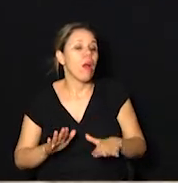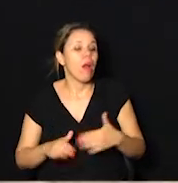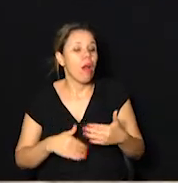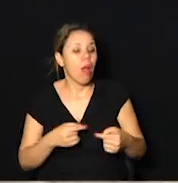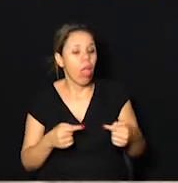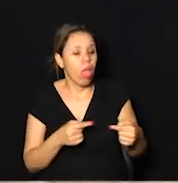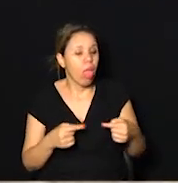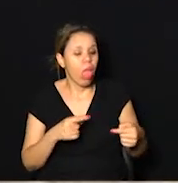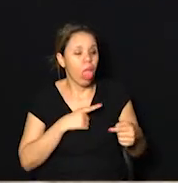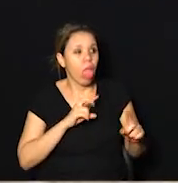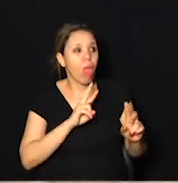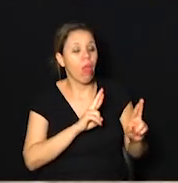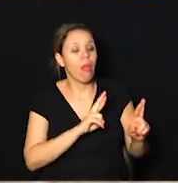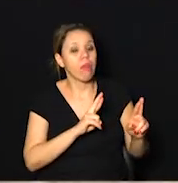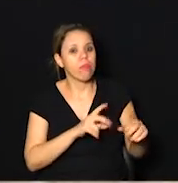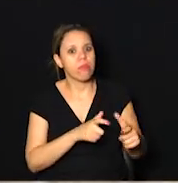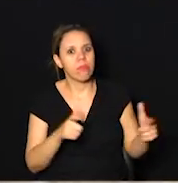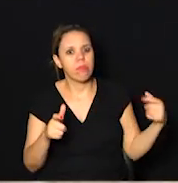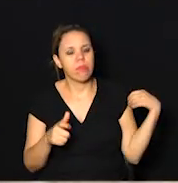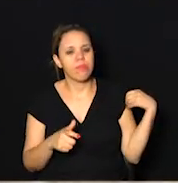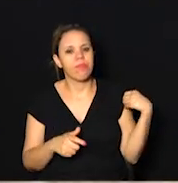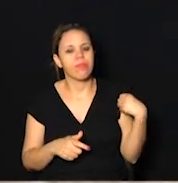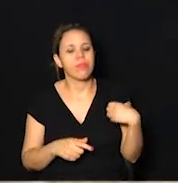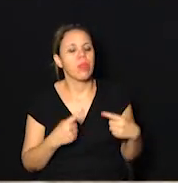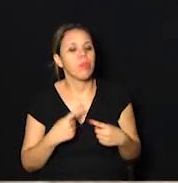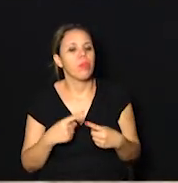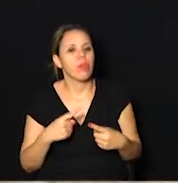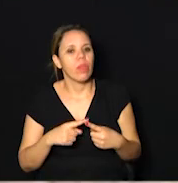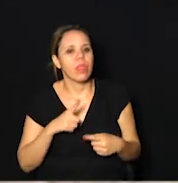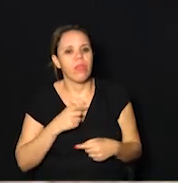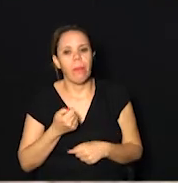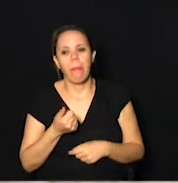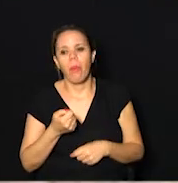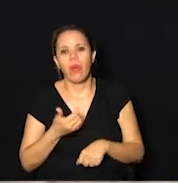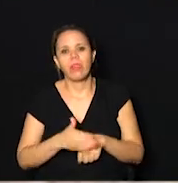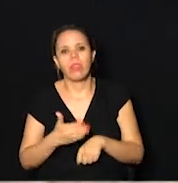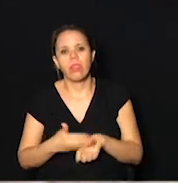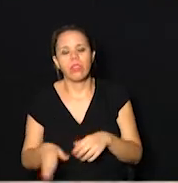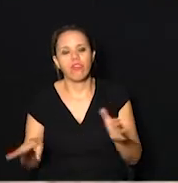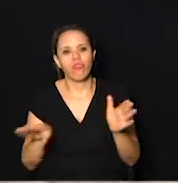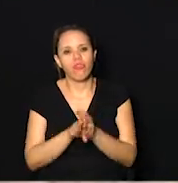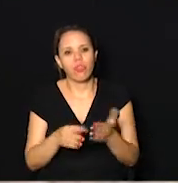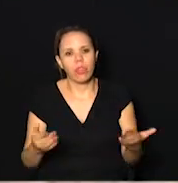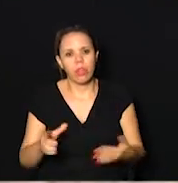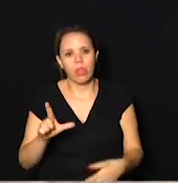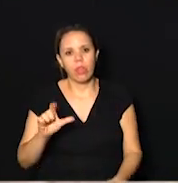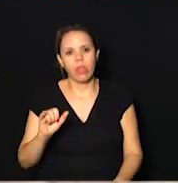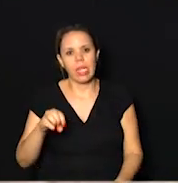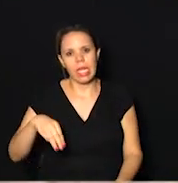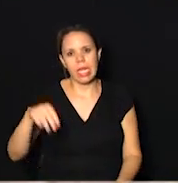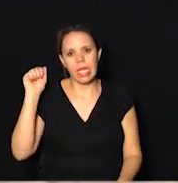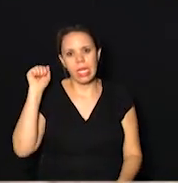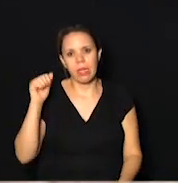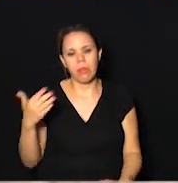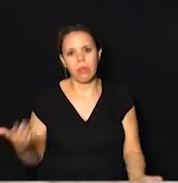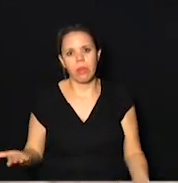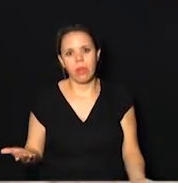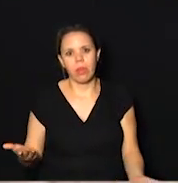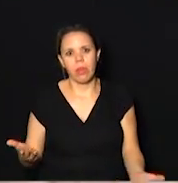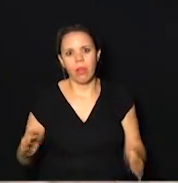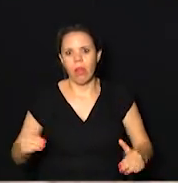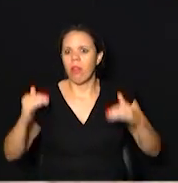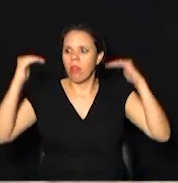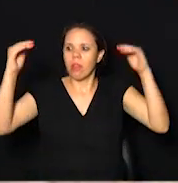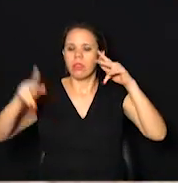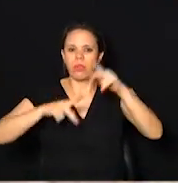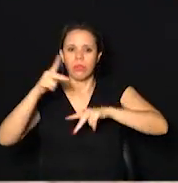e a gente tava numa expectativa muito grande porque ele teve pouco treinamento para chegar agora em lima né só que ele é muito